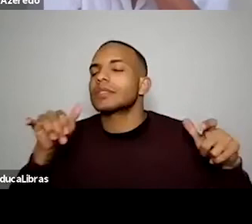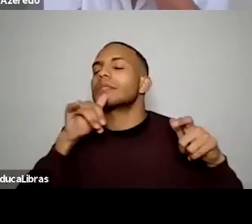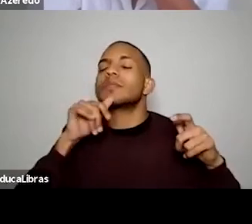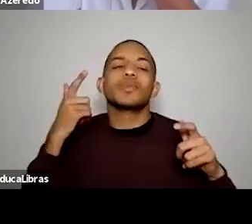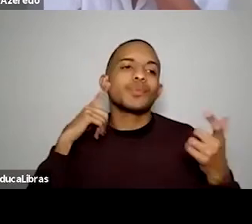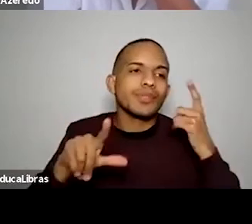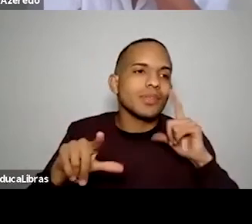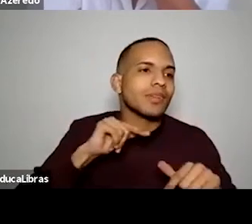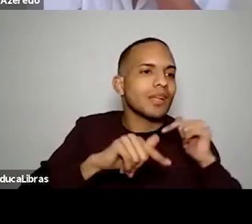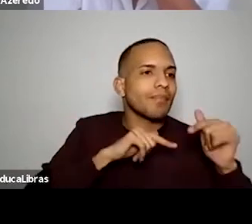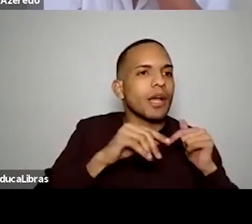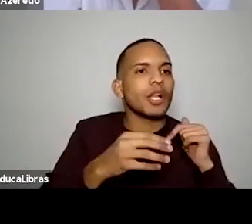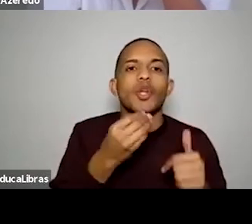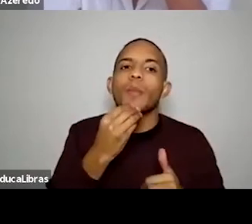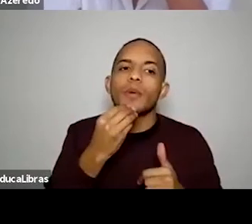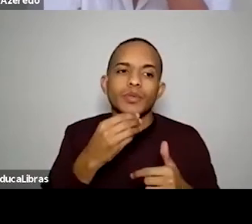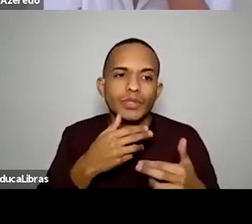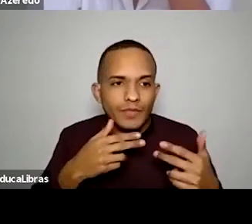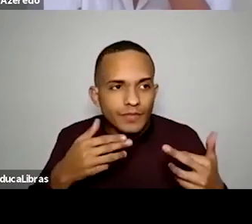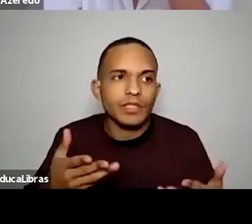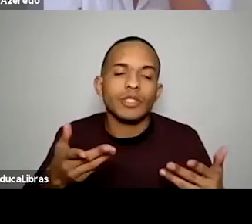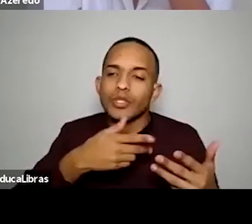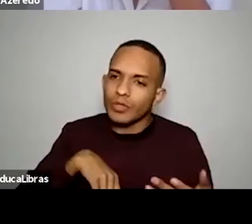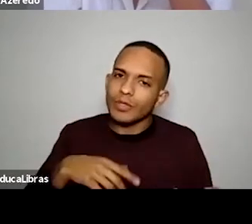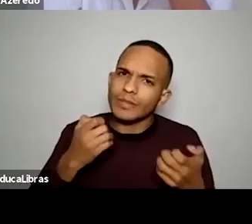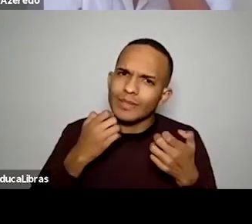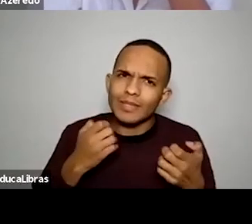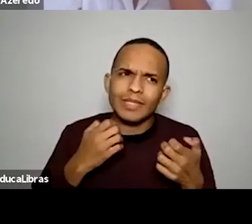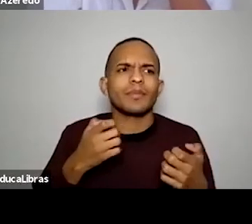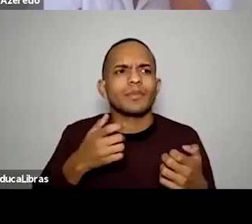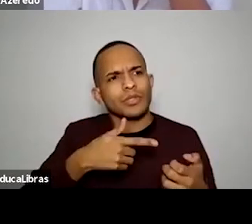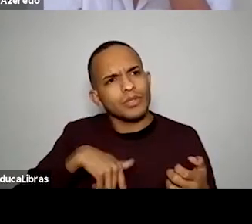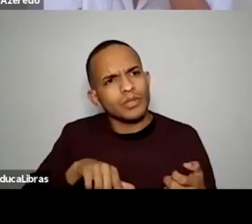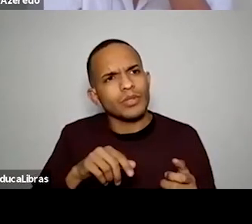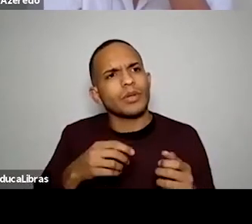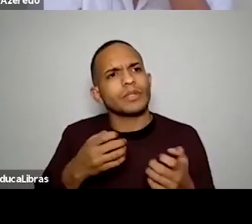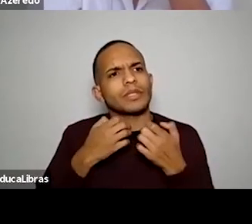geram oportunidades. É assim que nós queremos ser vistos, é assim que nós queremos nos posicionar,